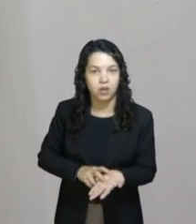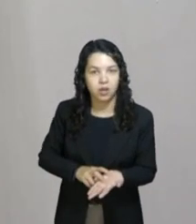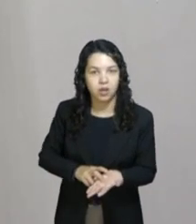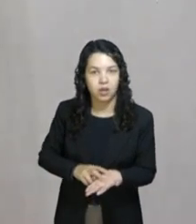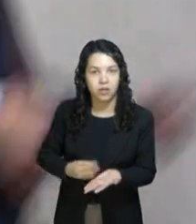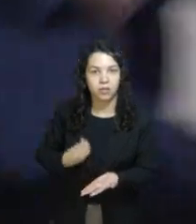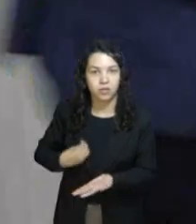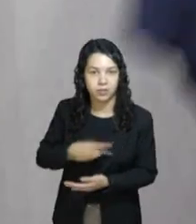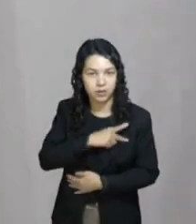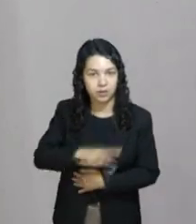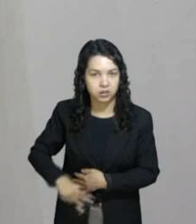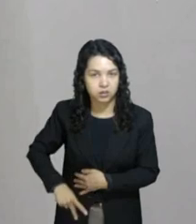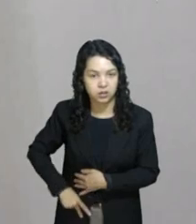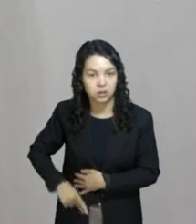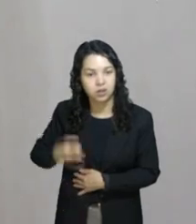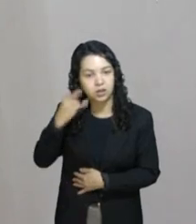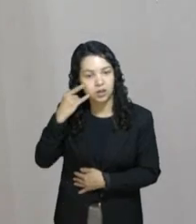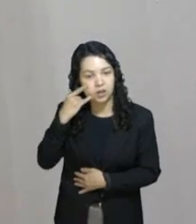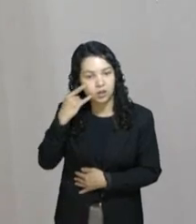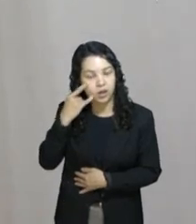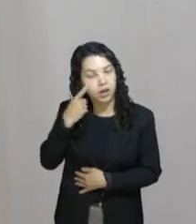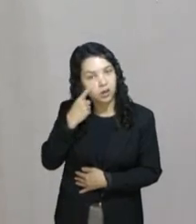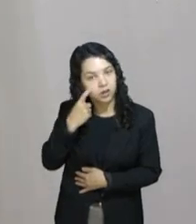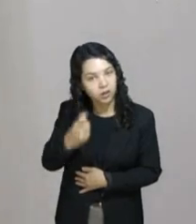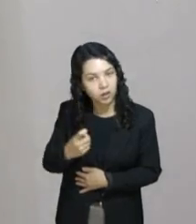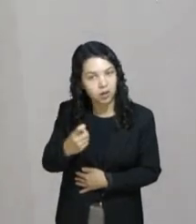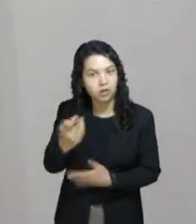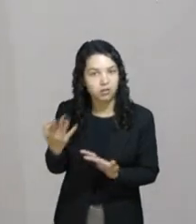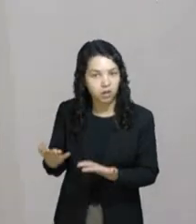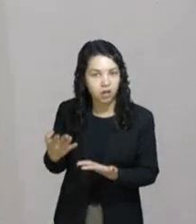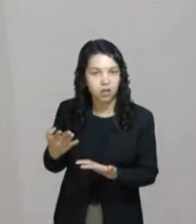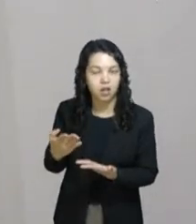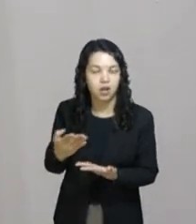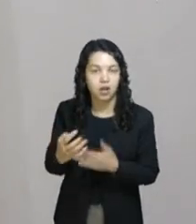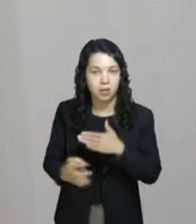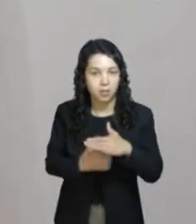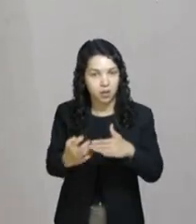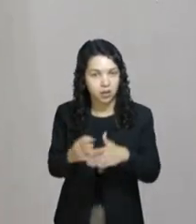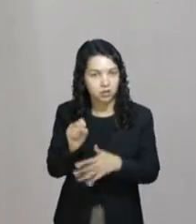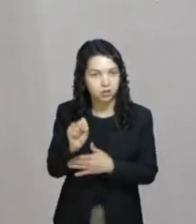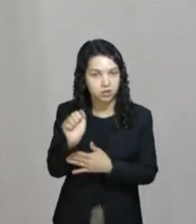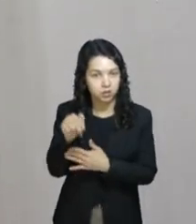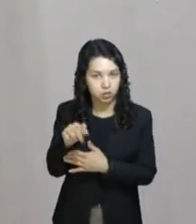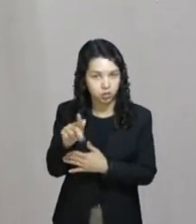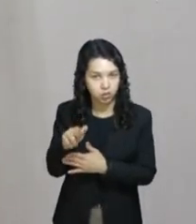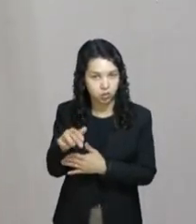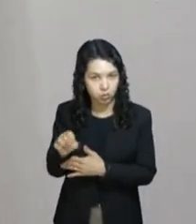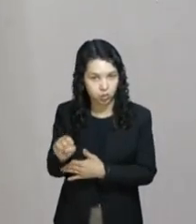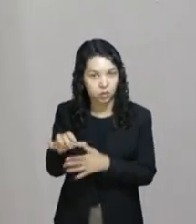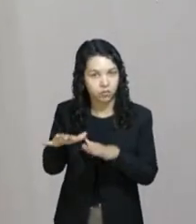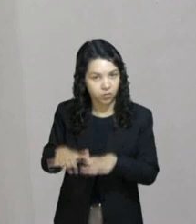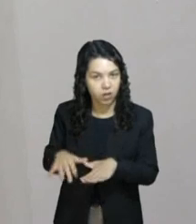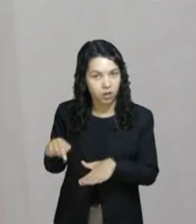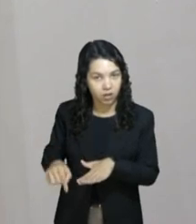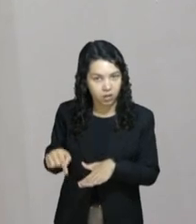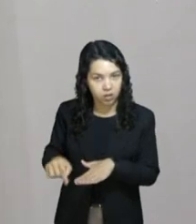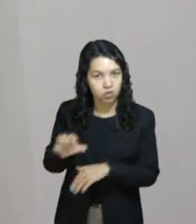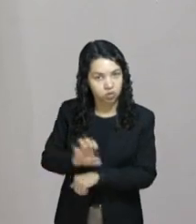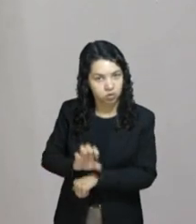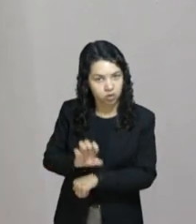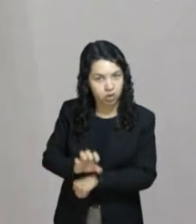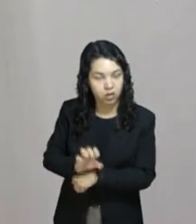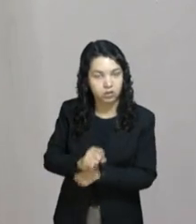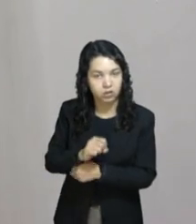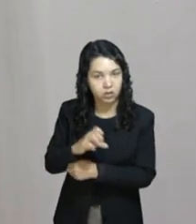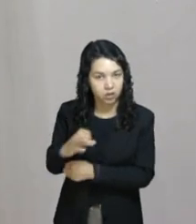Mauro de Nadal e é interesse da Samsung inclusive manter um executivo aqui no Estado de Santa Catarina para que